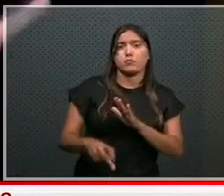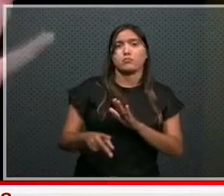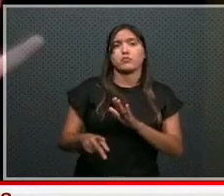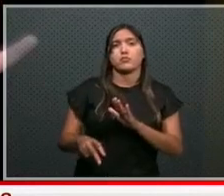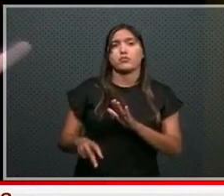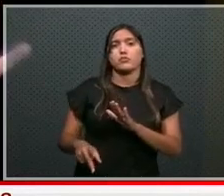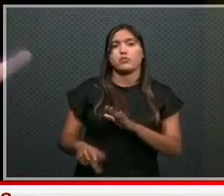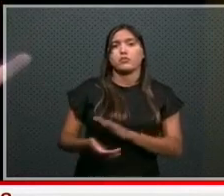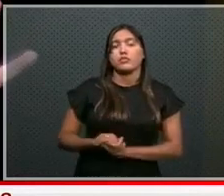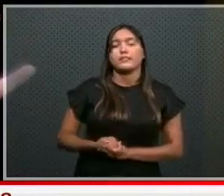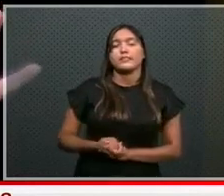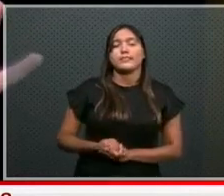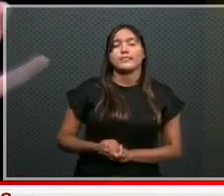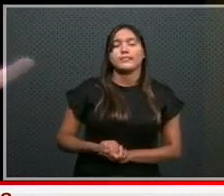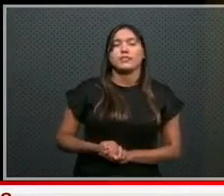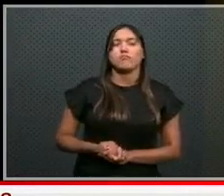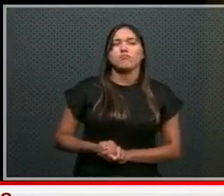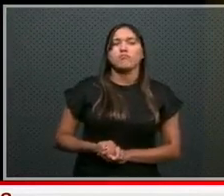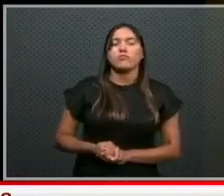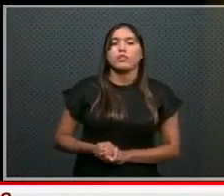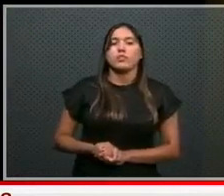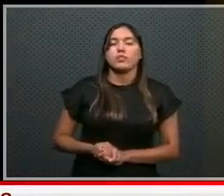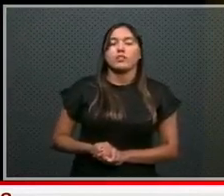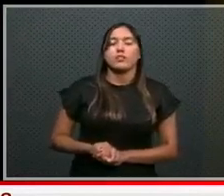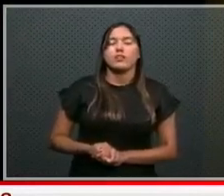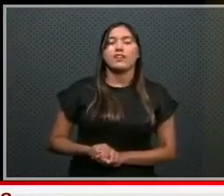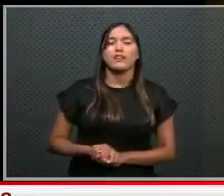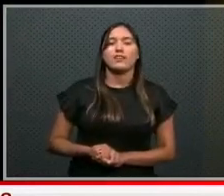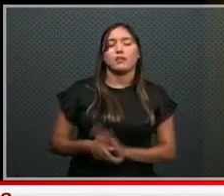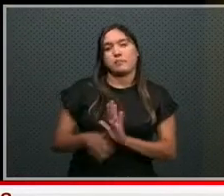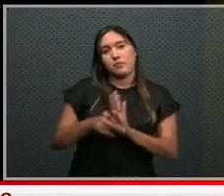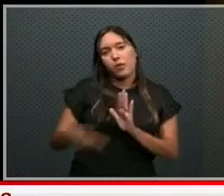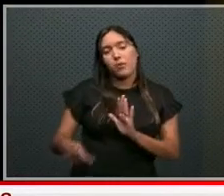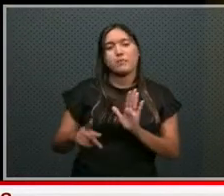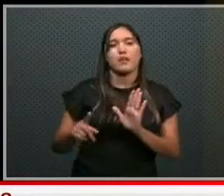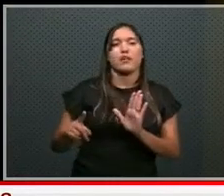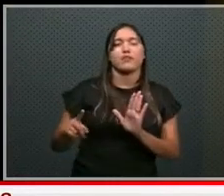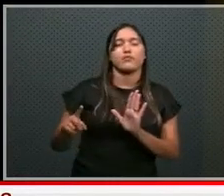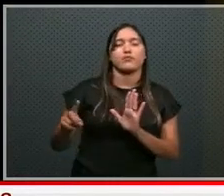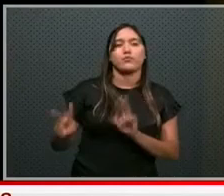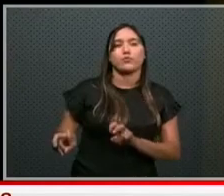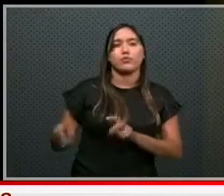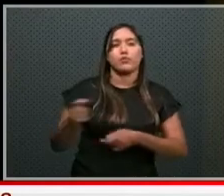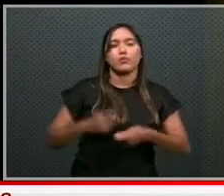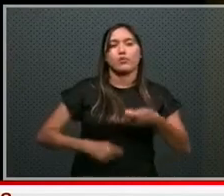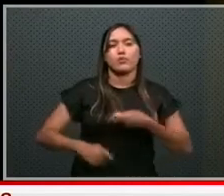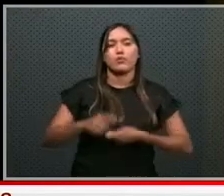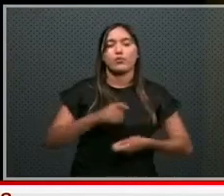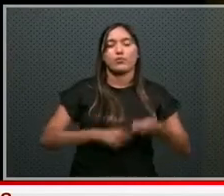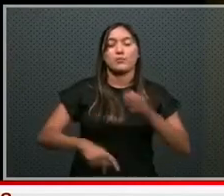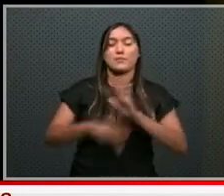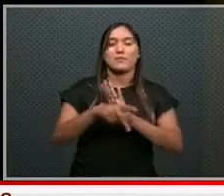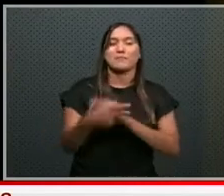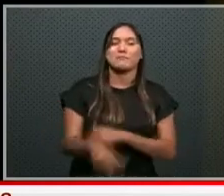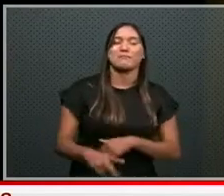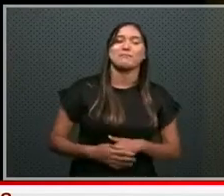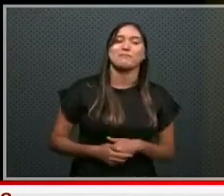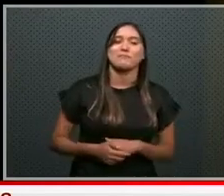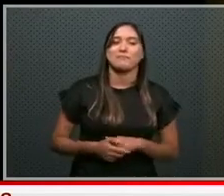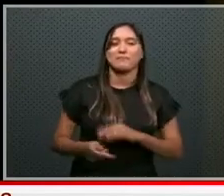não esteja muito interessados em saber quem é que tá à frente da gestão não tenho nem um mínimo de respeito